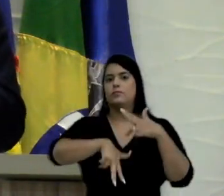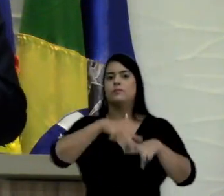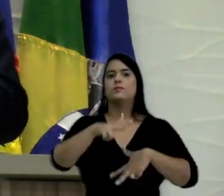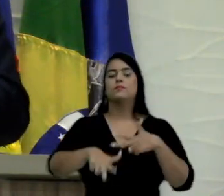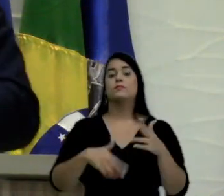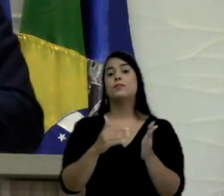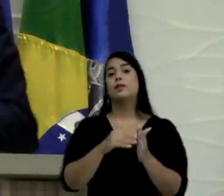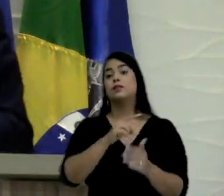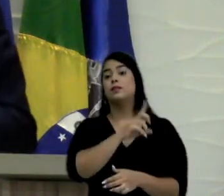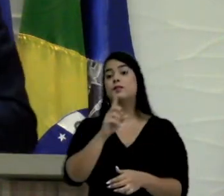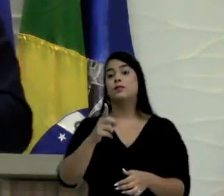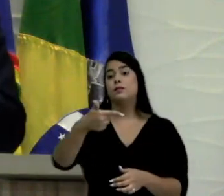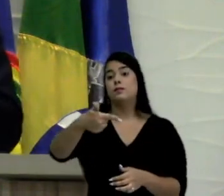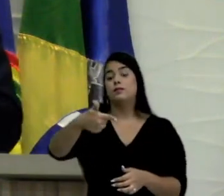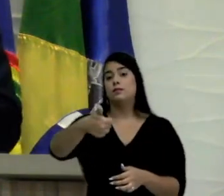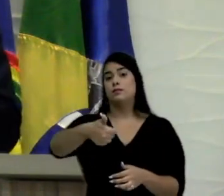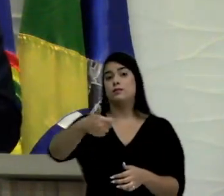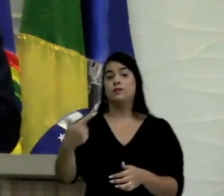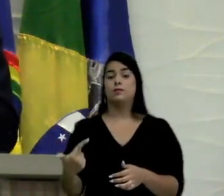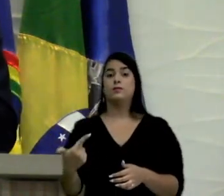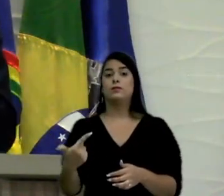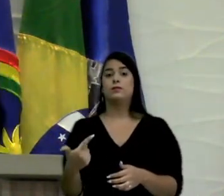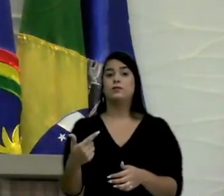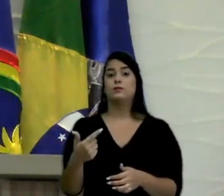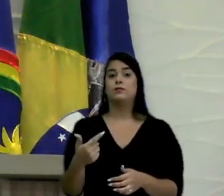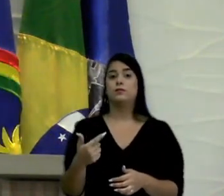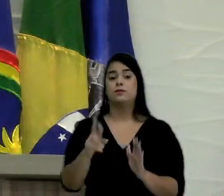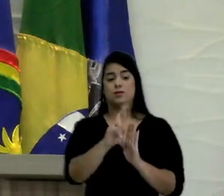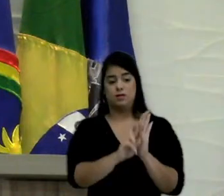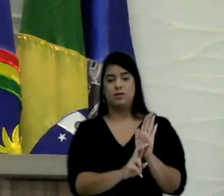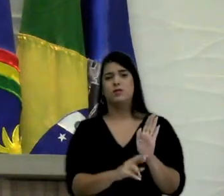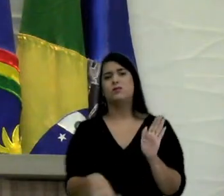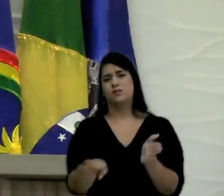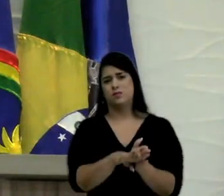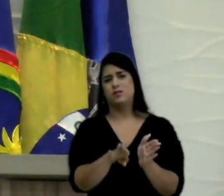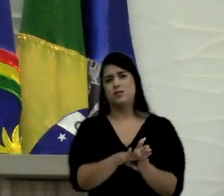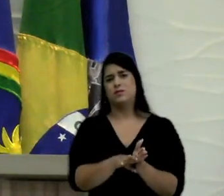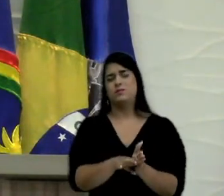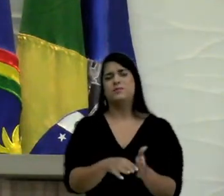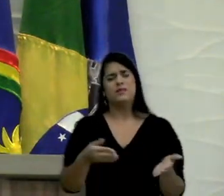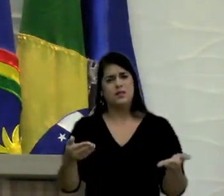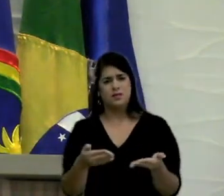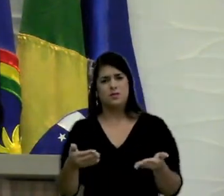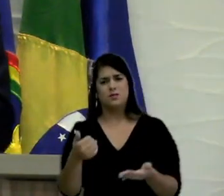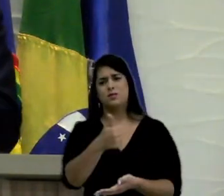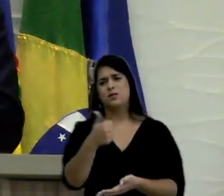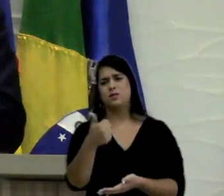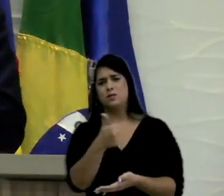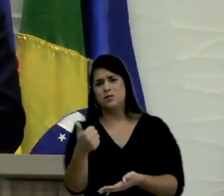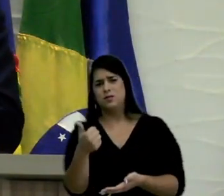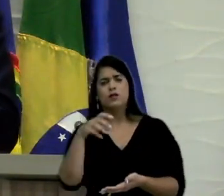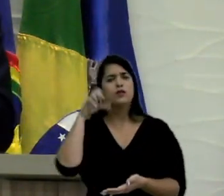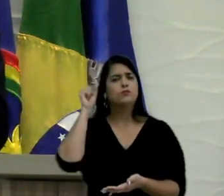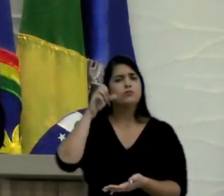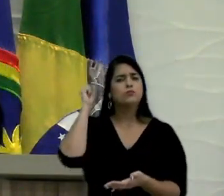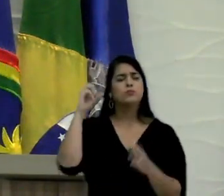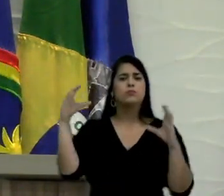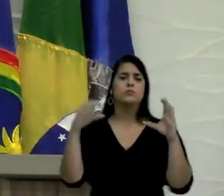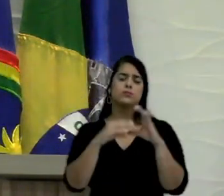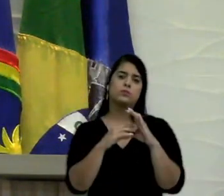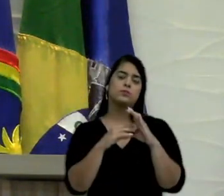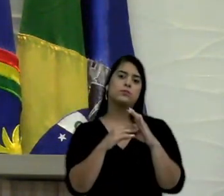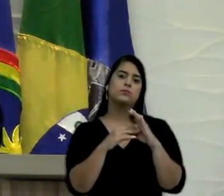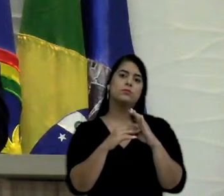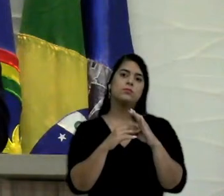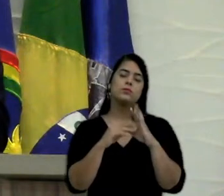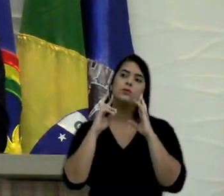até o dia 12 o relatório vai chegar ao Ministério Público hoje nós teríamos NS 11 horas né mais uma escuta da Compesa e mais um